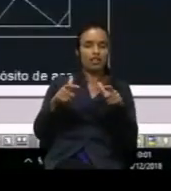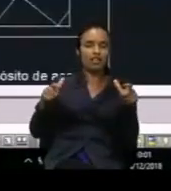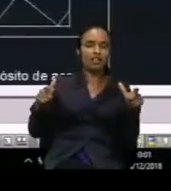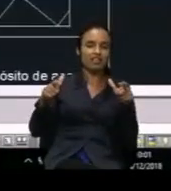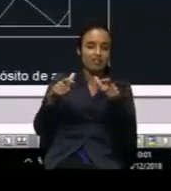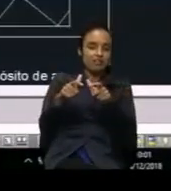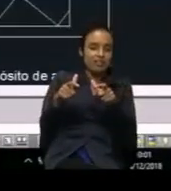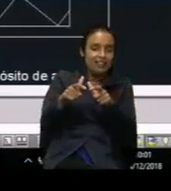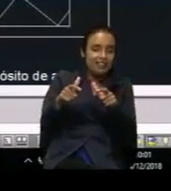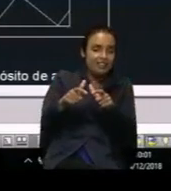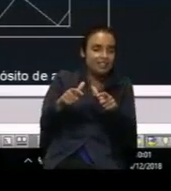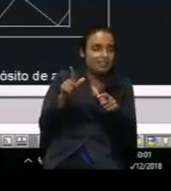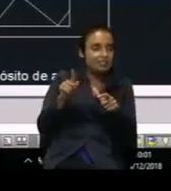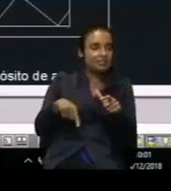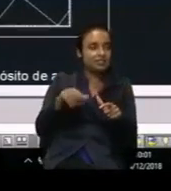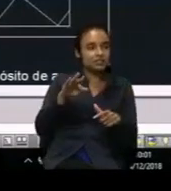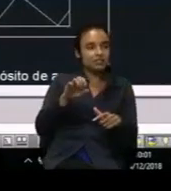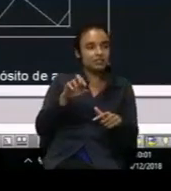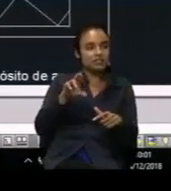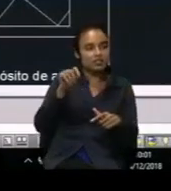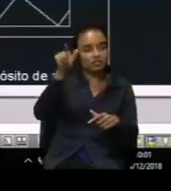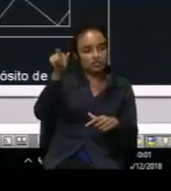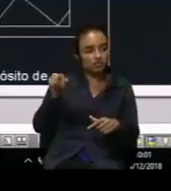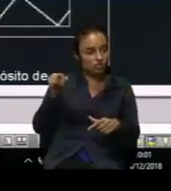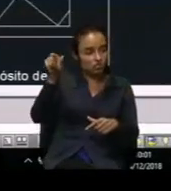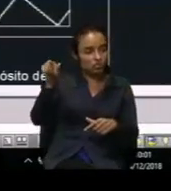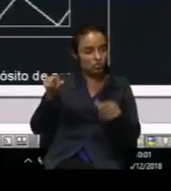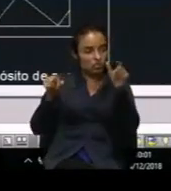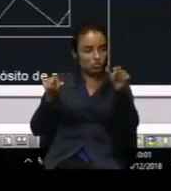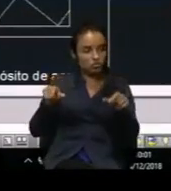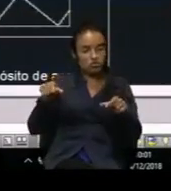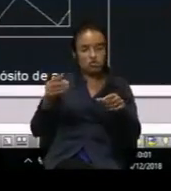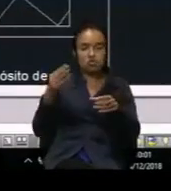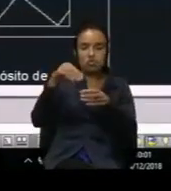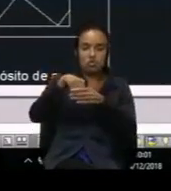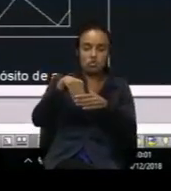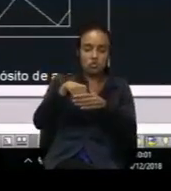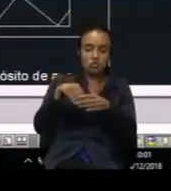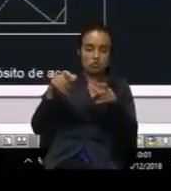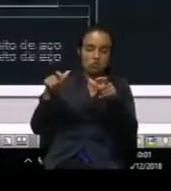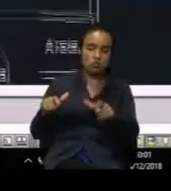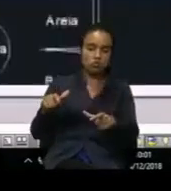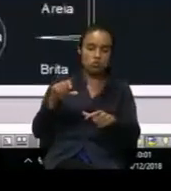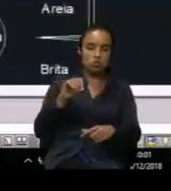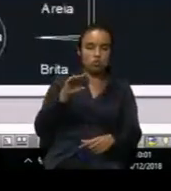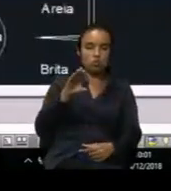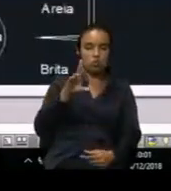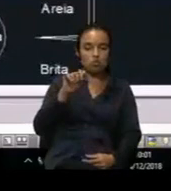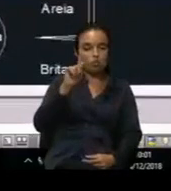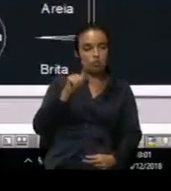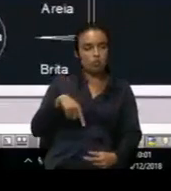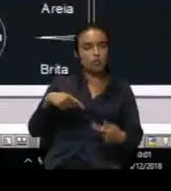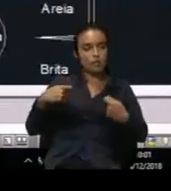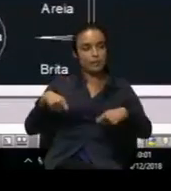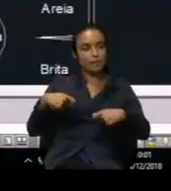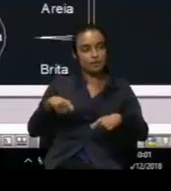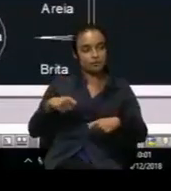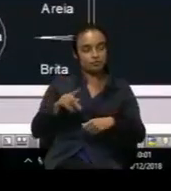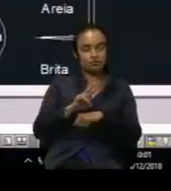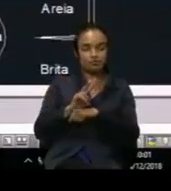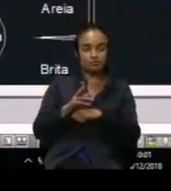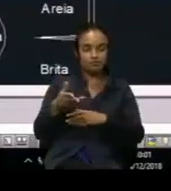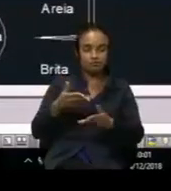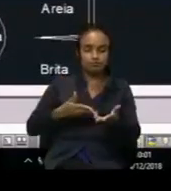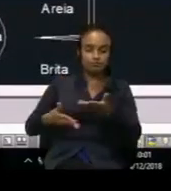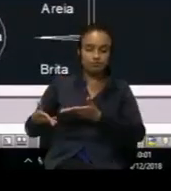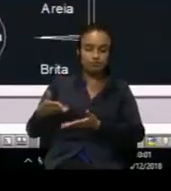provavelmente esse ferro vai ser disposto aqui no canto ou ficar dentro do local de obra. Daí a gente precisa gerenciar essa